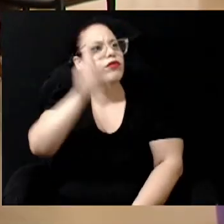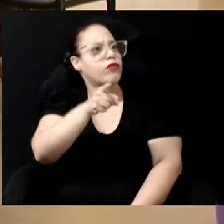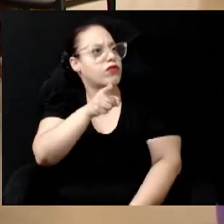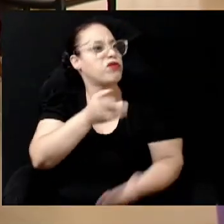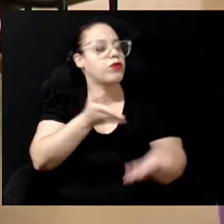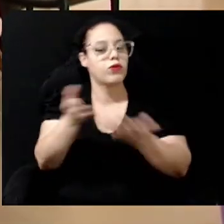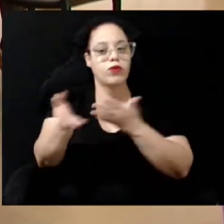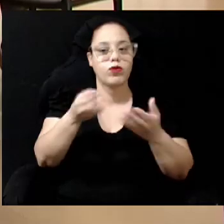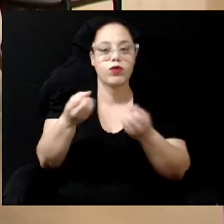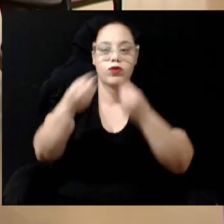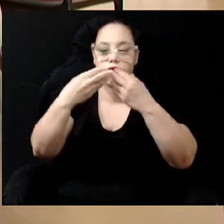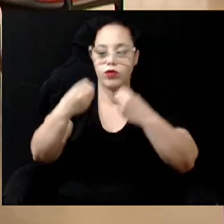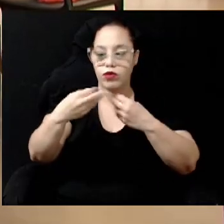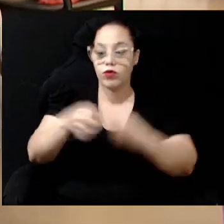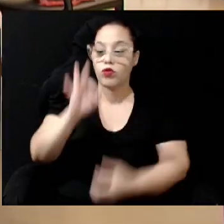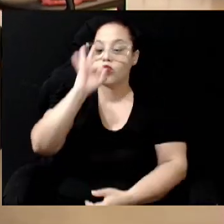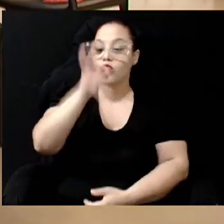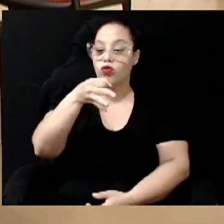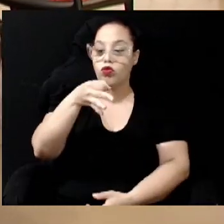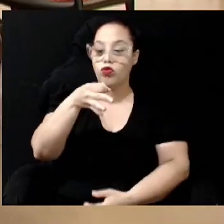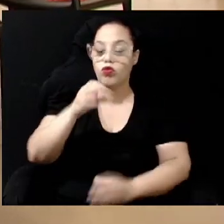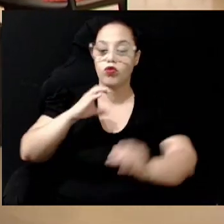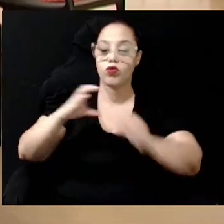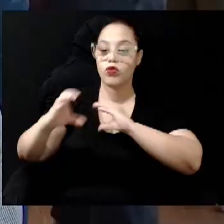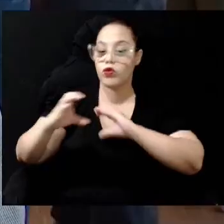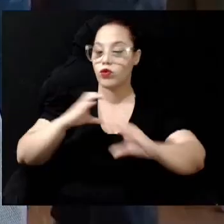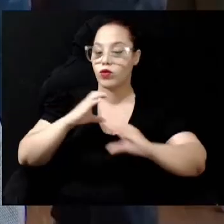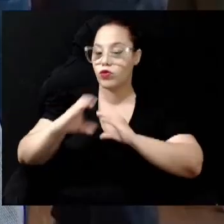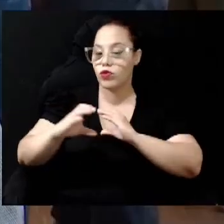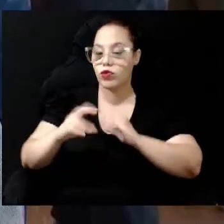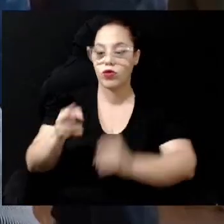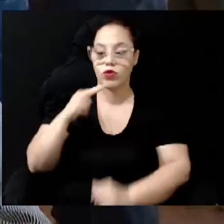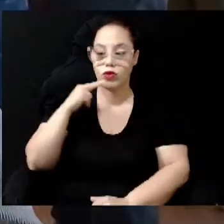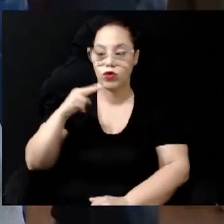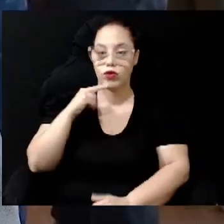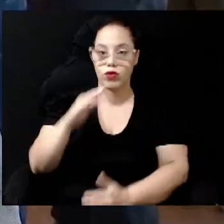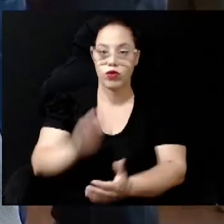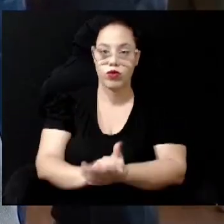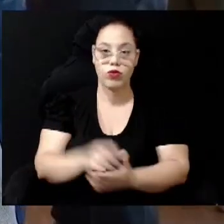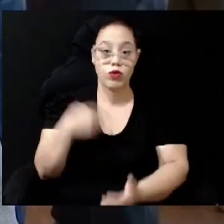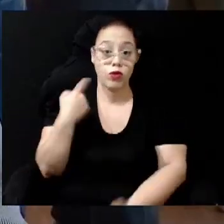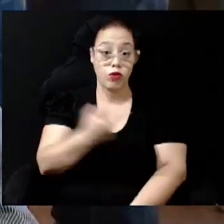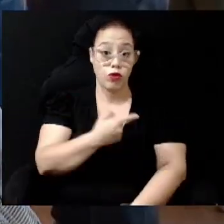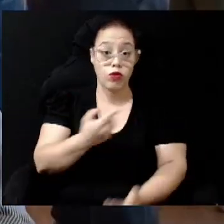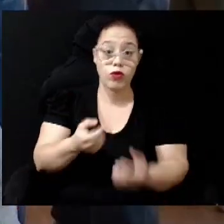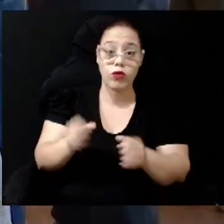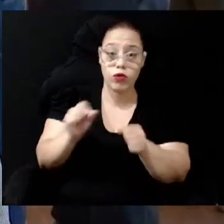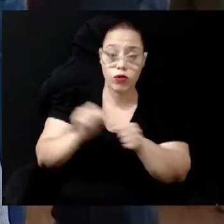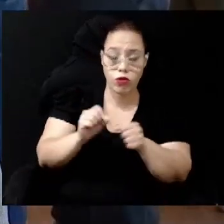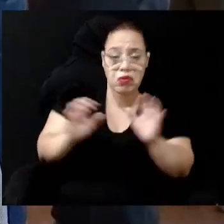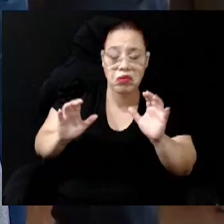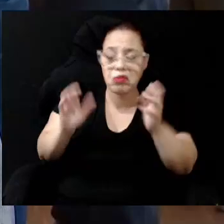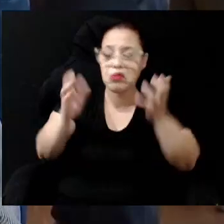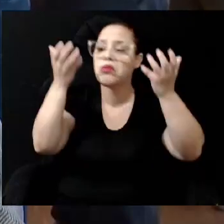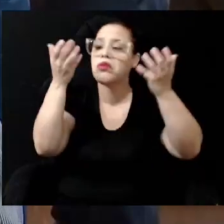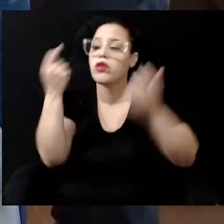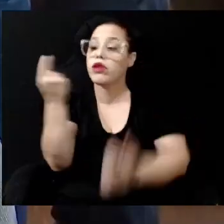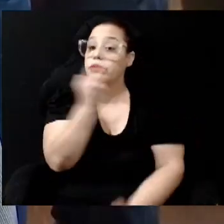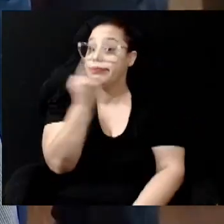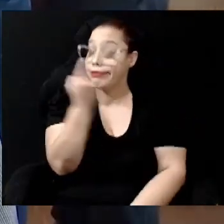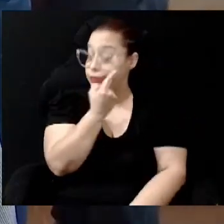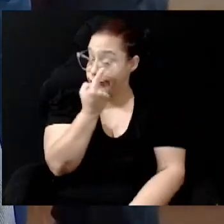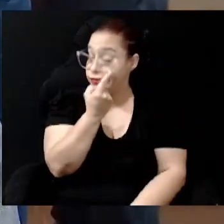informação assertiva dos comunicadores e nutricionistas. Nós resolvemos fazer um evento pela primeira vez,